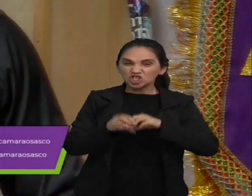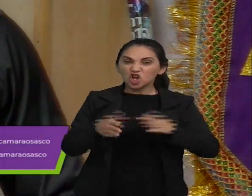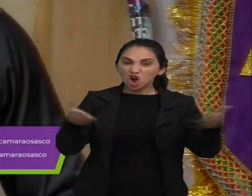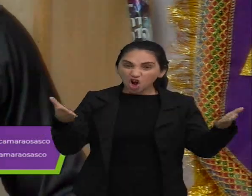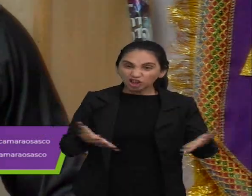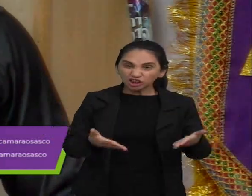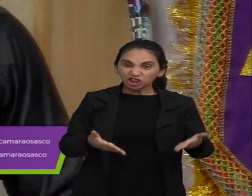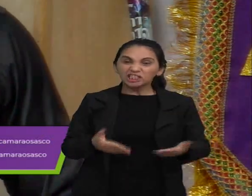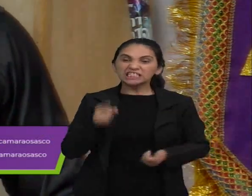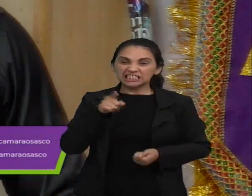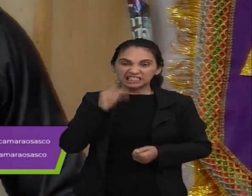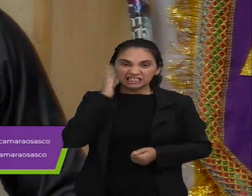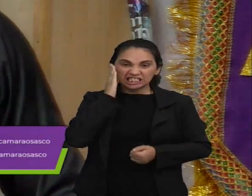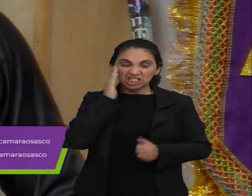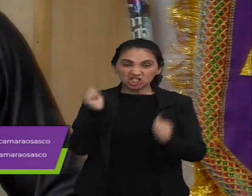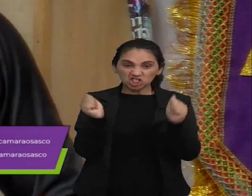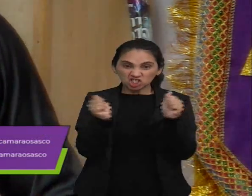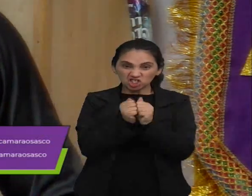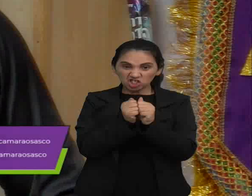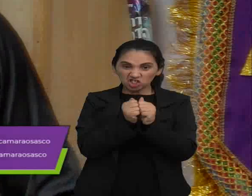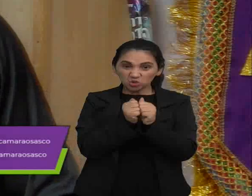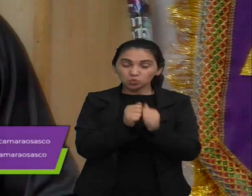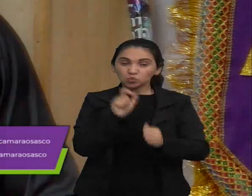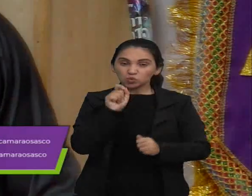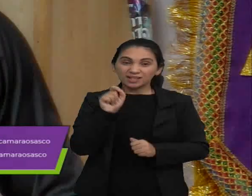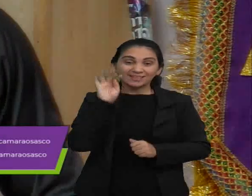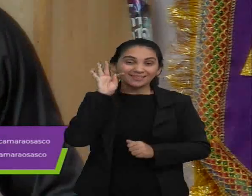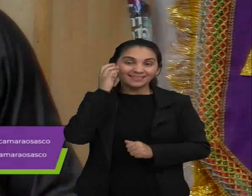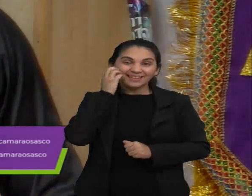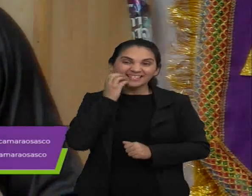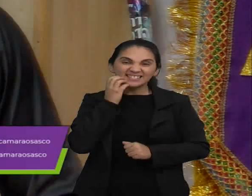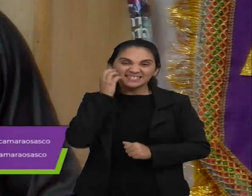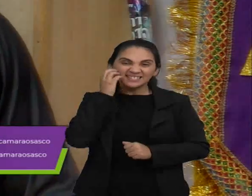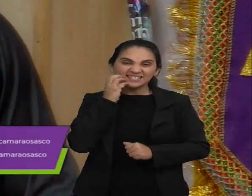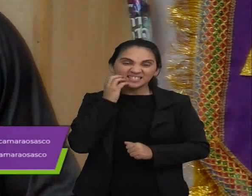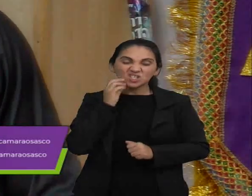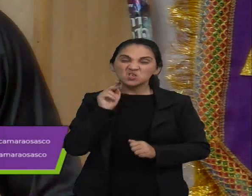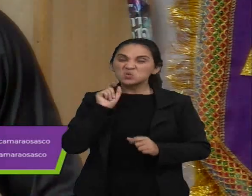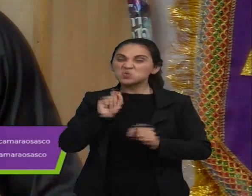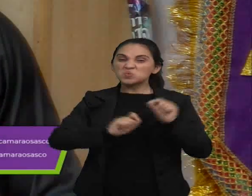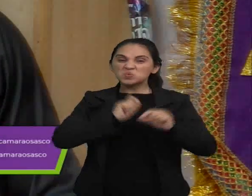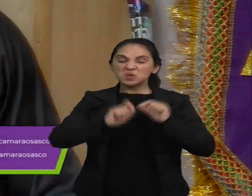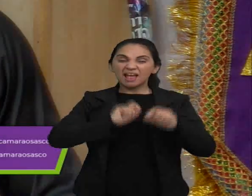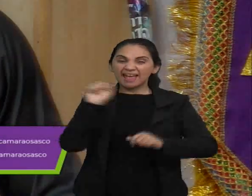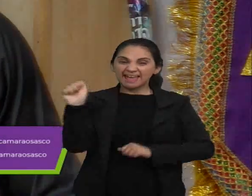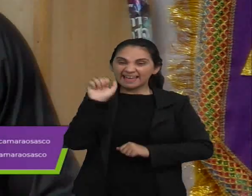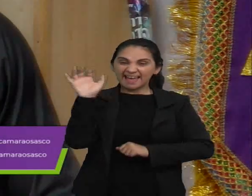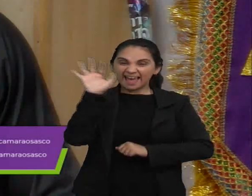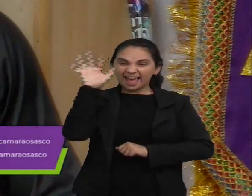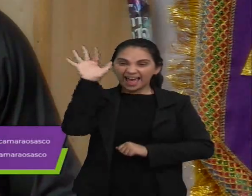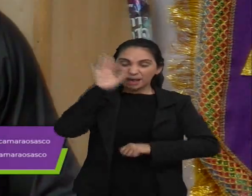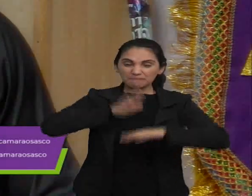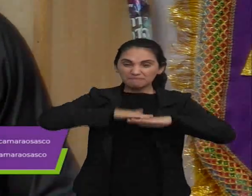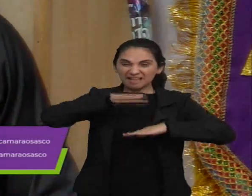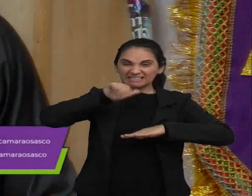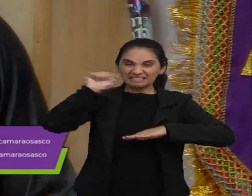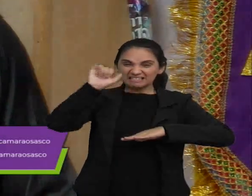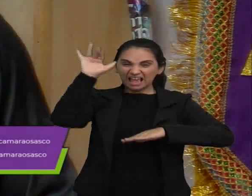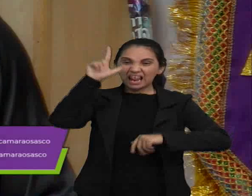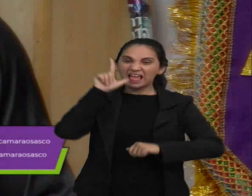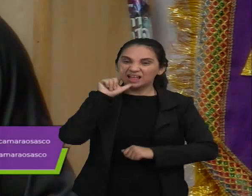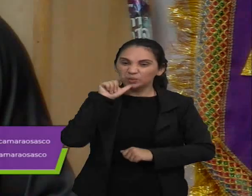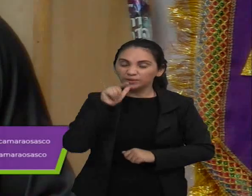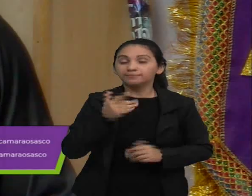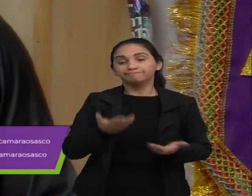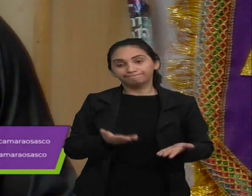no presente ele segue junto firme e forte com o Tarcísio para custe para carear cada vez mais a sua conta de